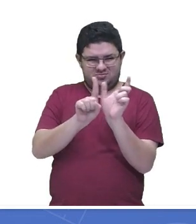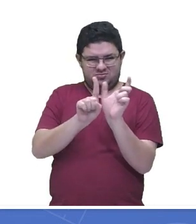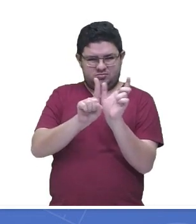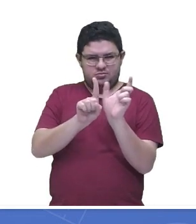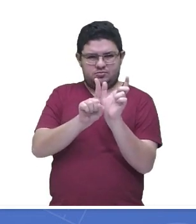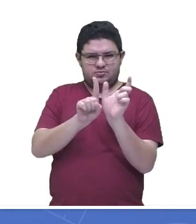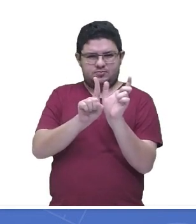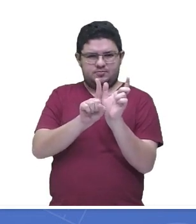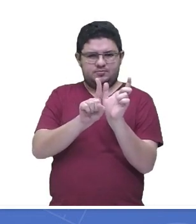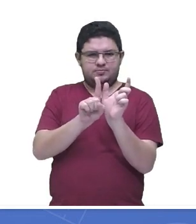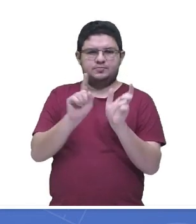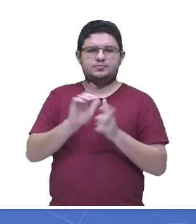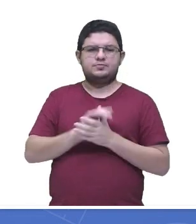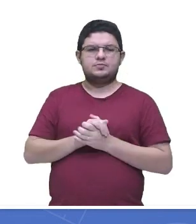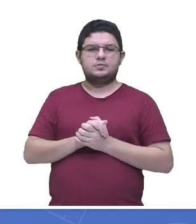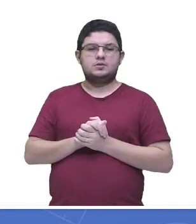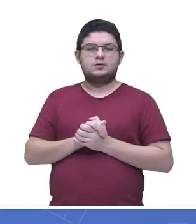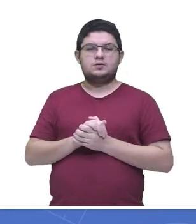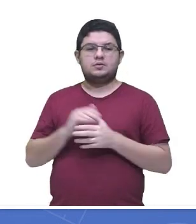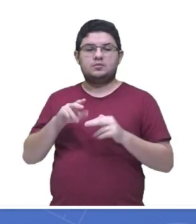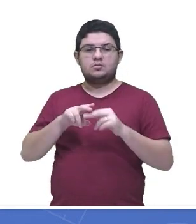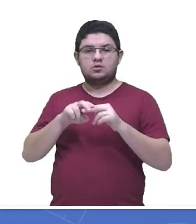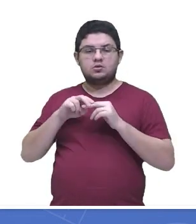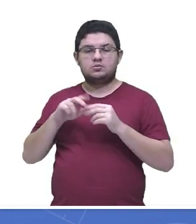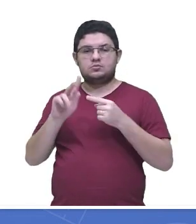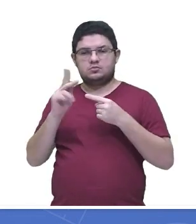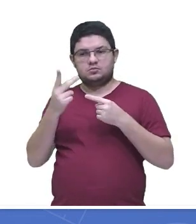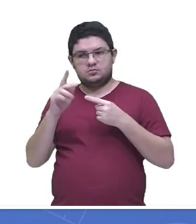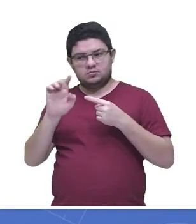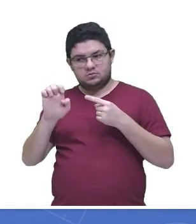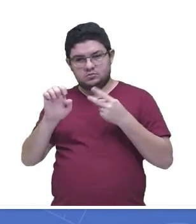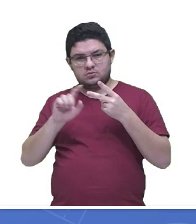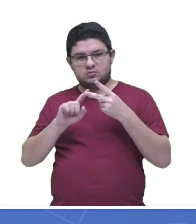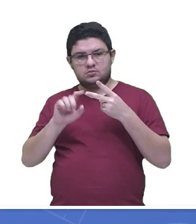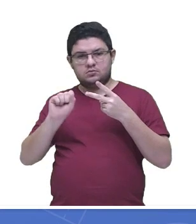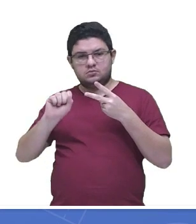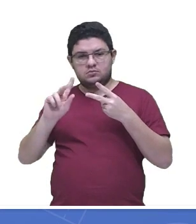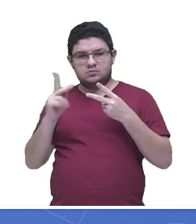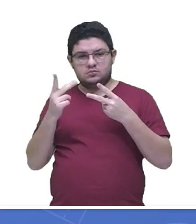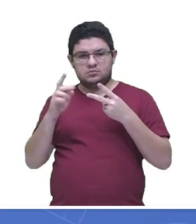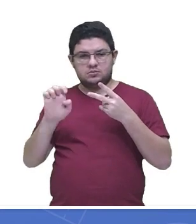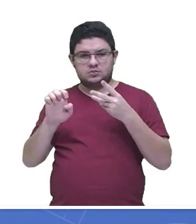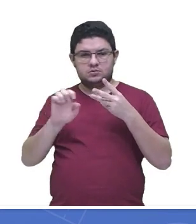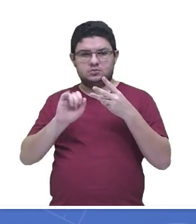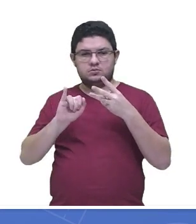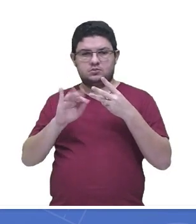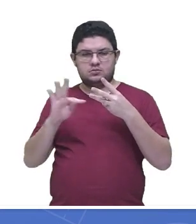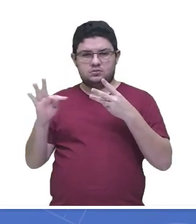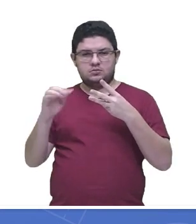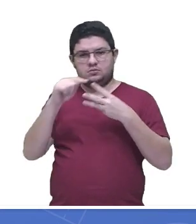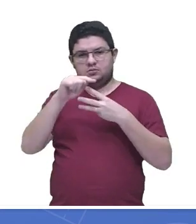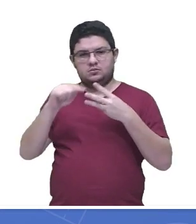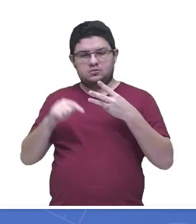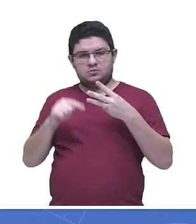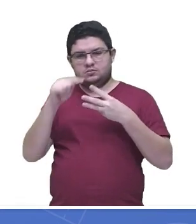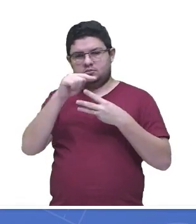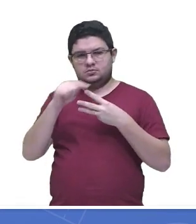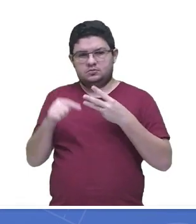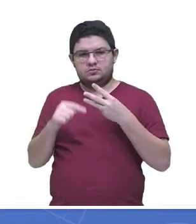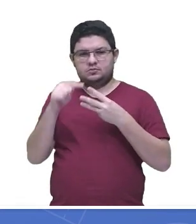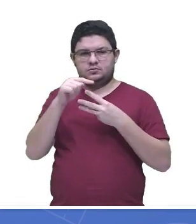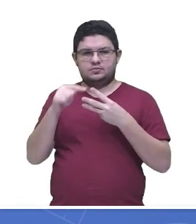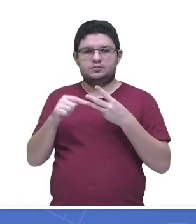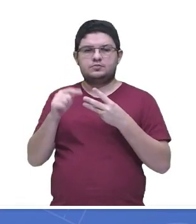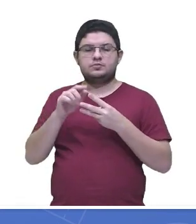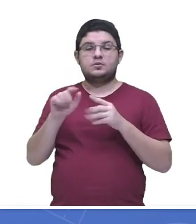was. Então, eu digo he was, she was, it was. Então, he was, she was, it was e I